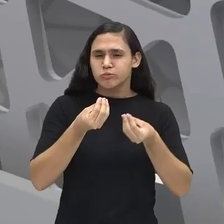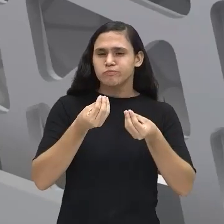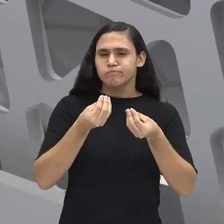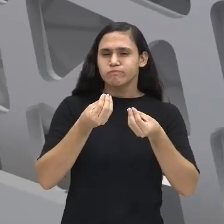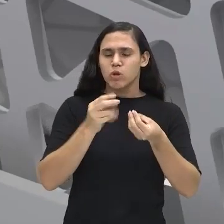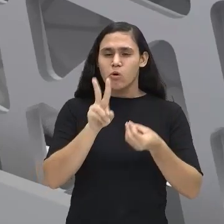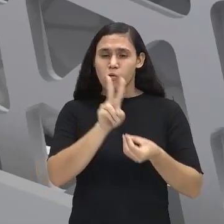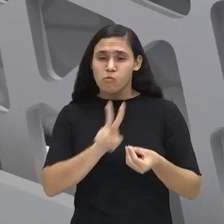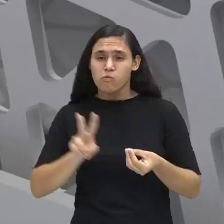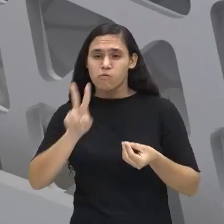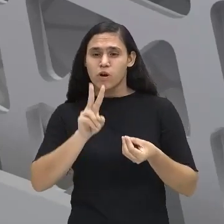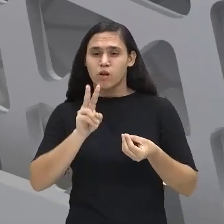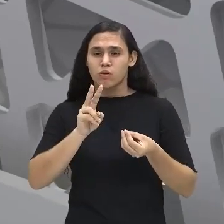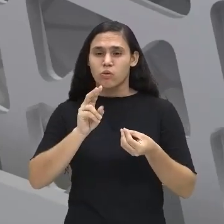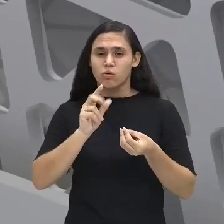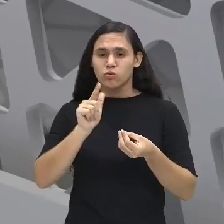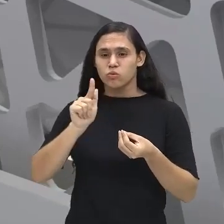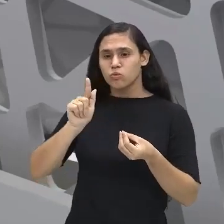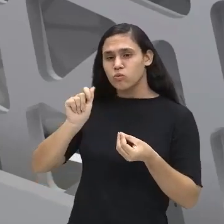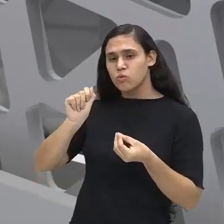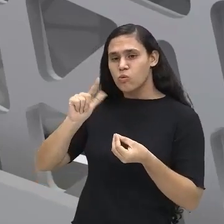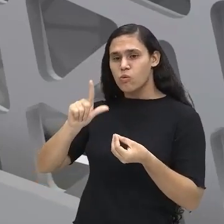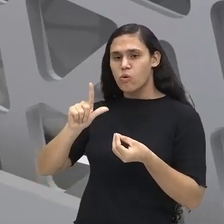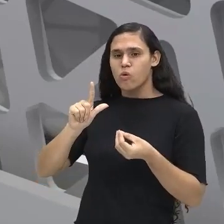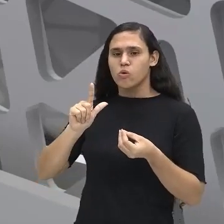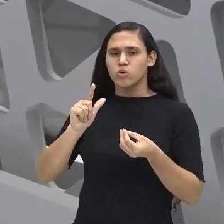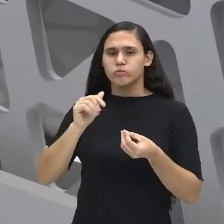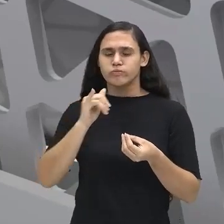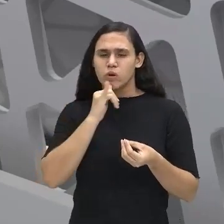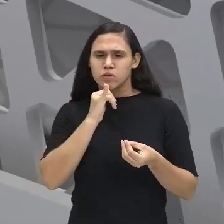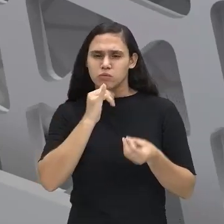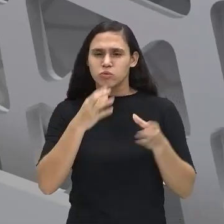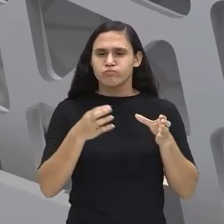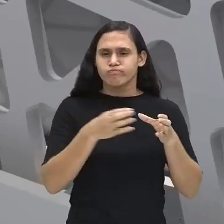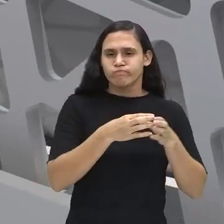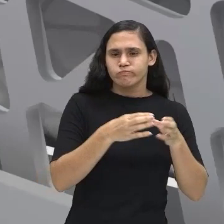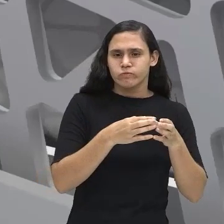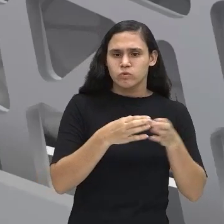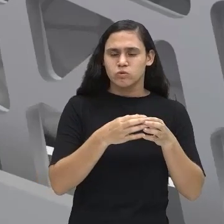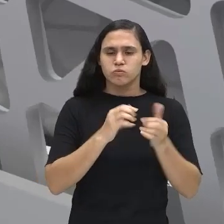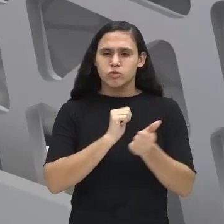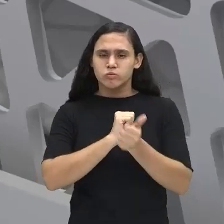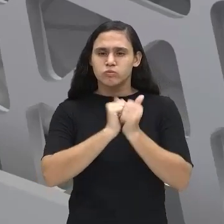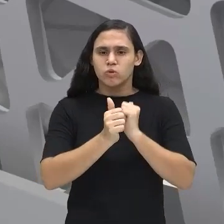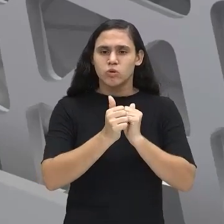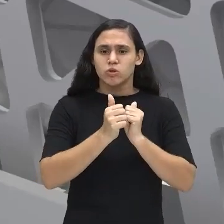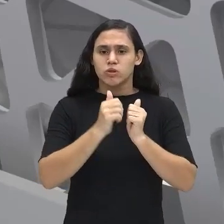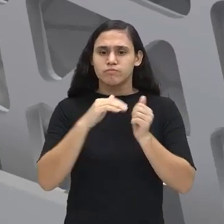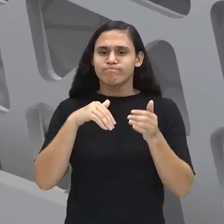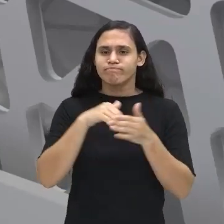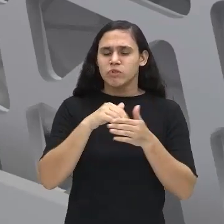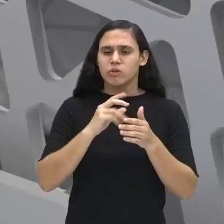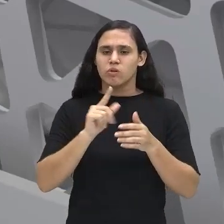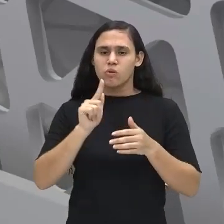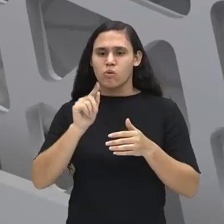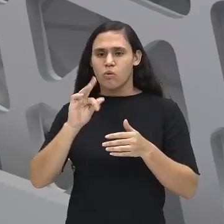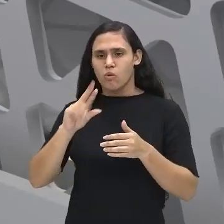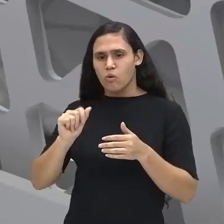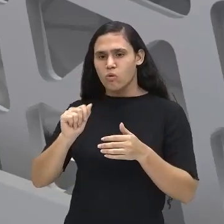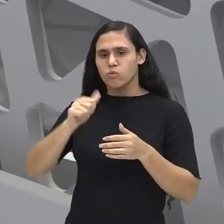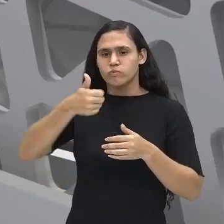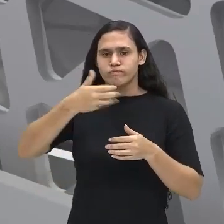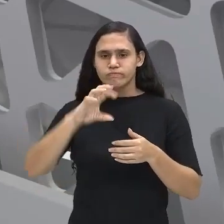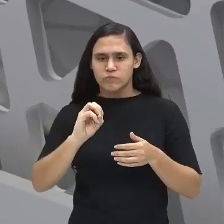longo daqui. Imagina que um time ao longo do campeonato, fez 10 gols e sofreu 15. Ó, fez 10,